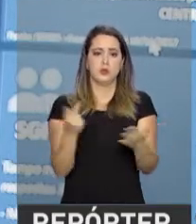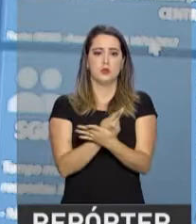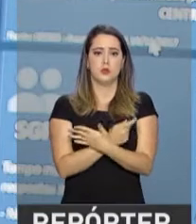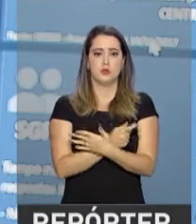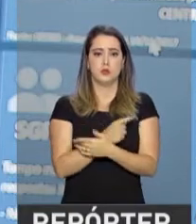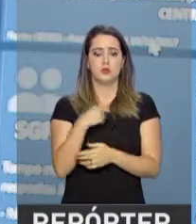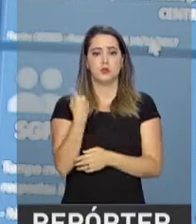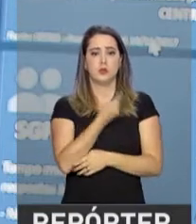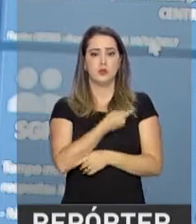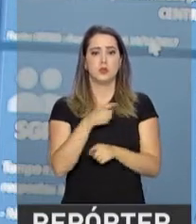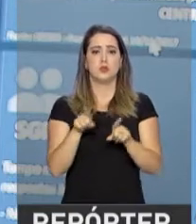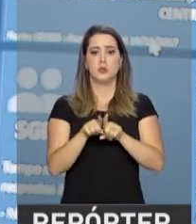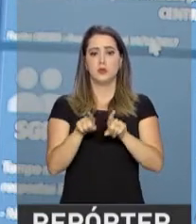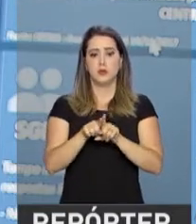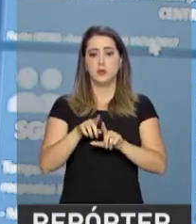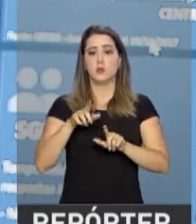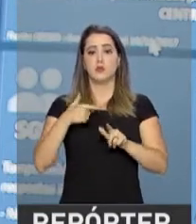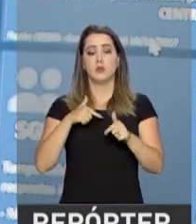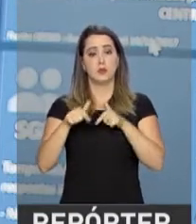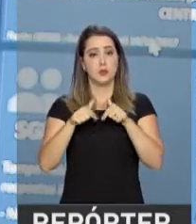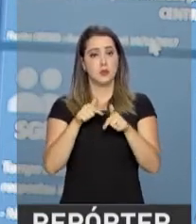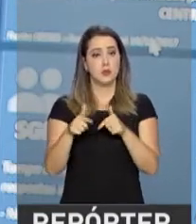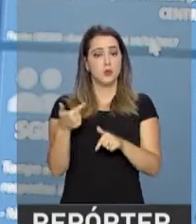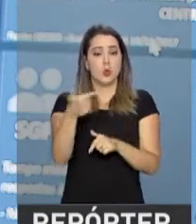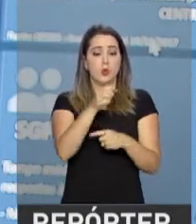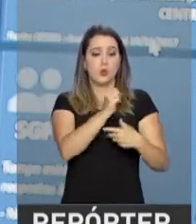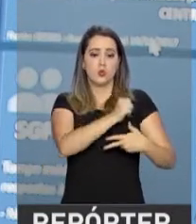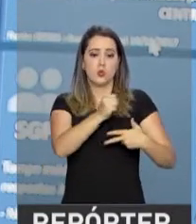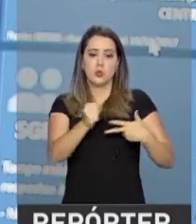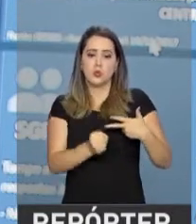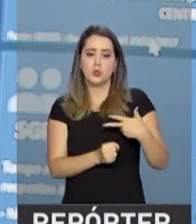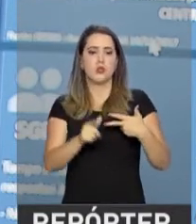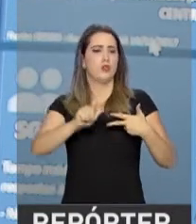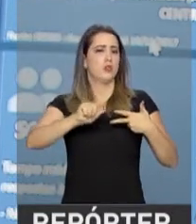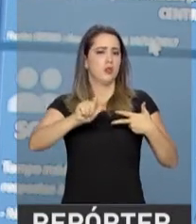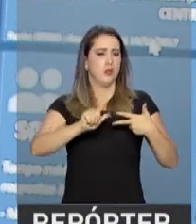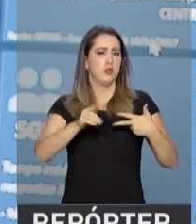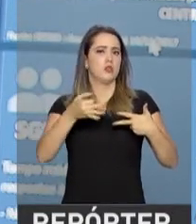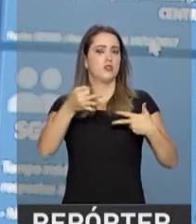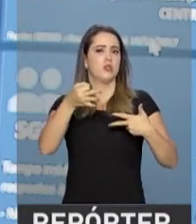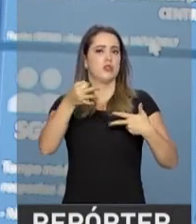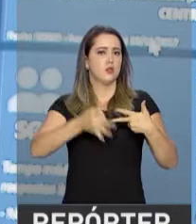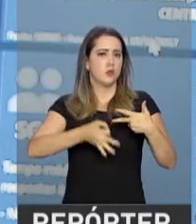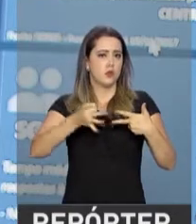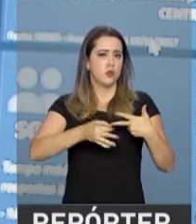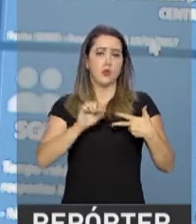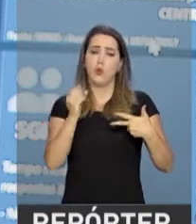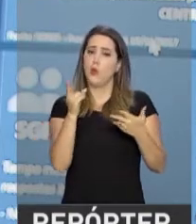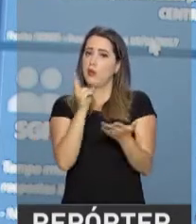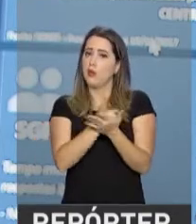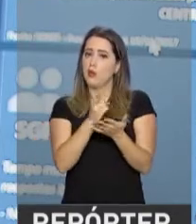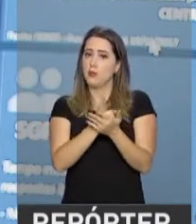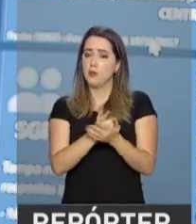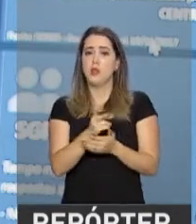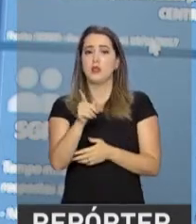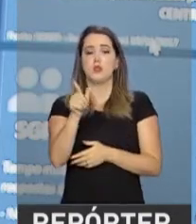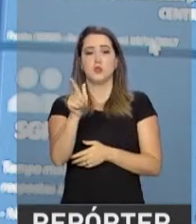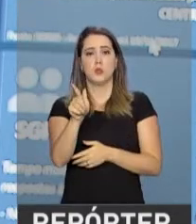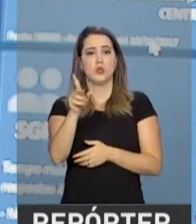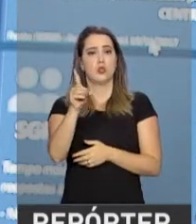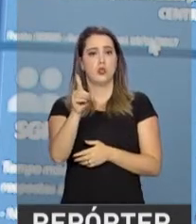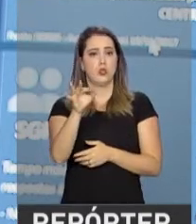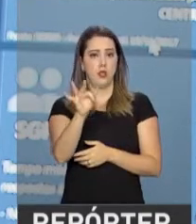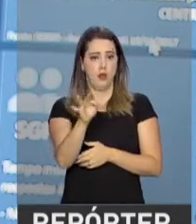mais nós vamos abrir a possibilidade de que outros poderes o legislativo o judiciário ou mesmo o gdf também